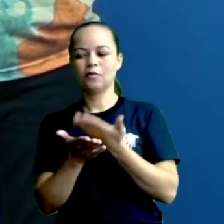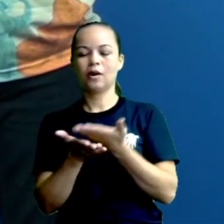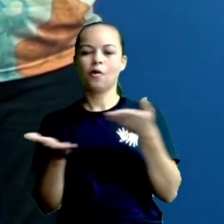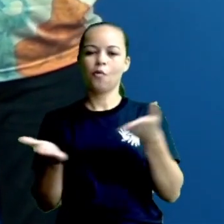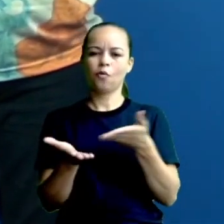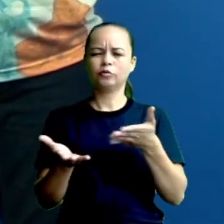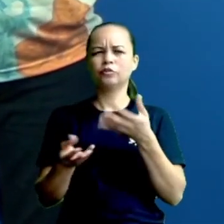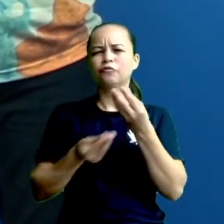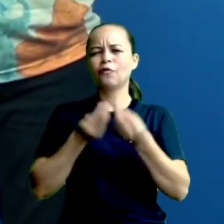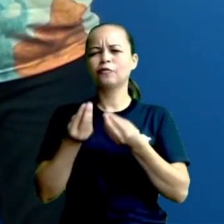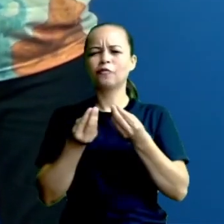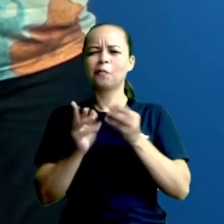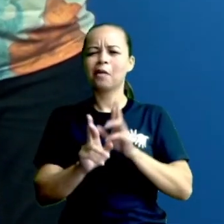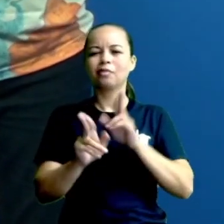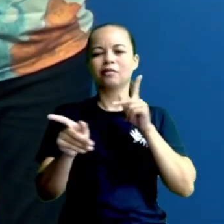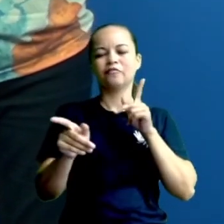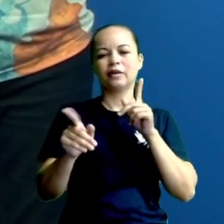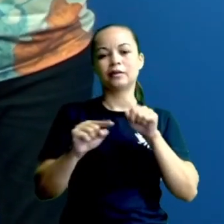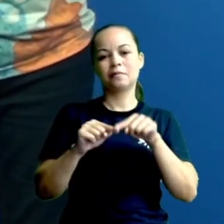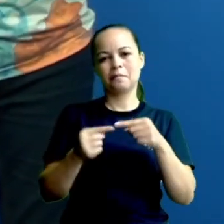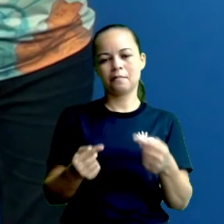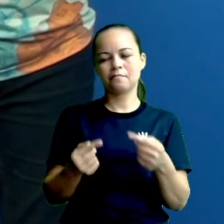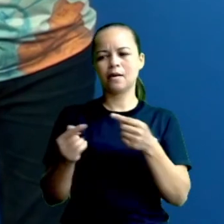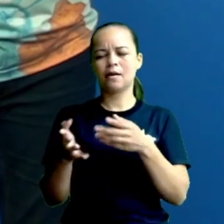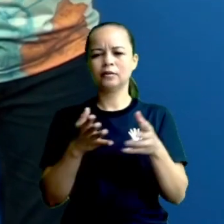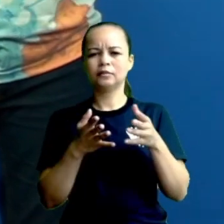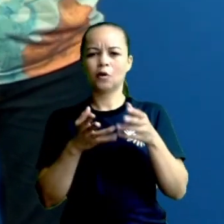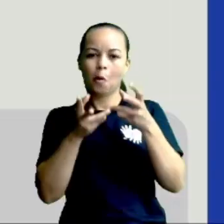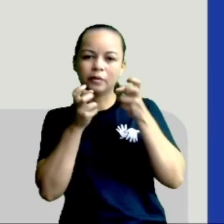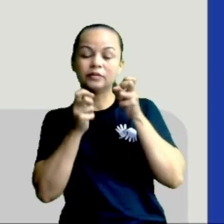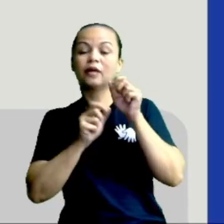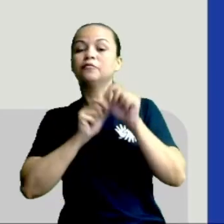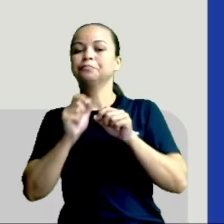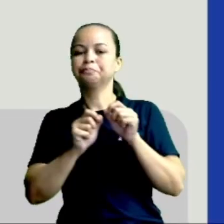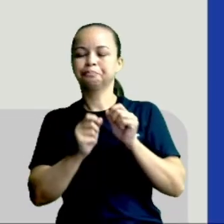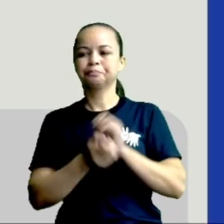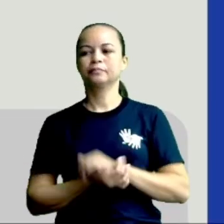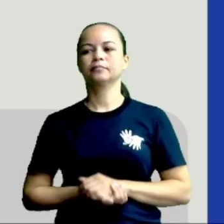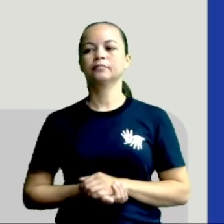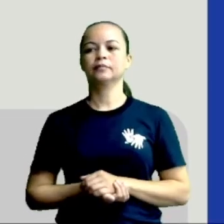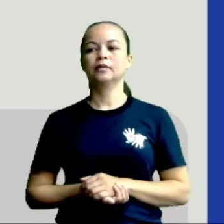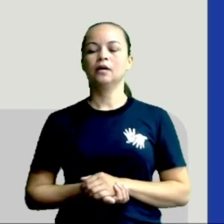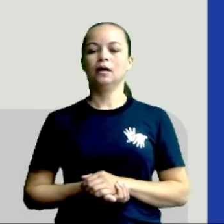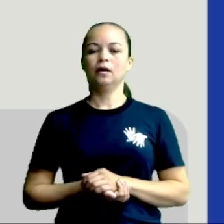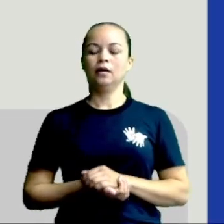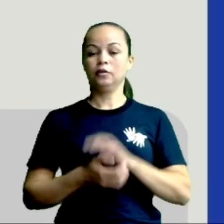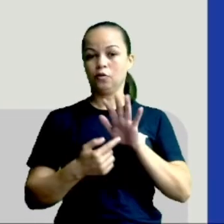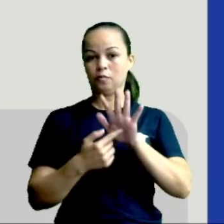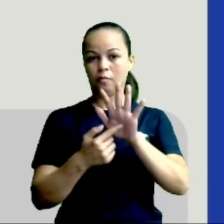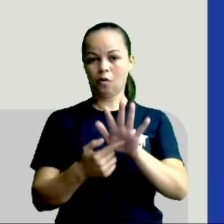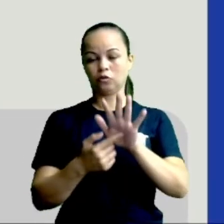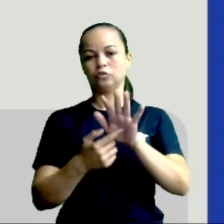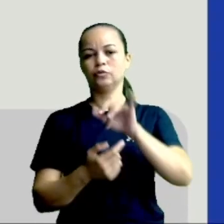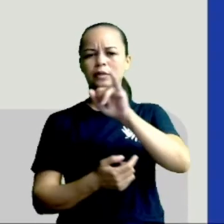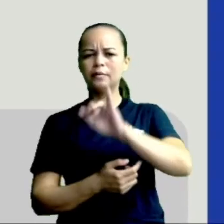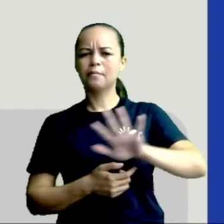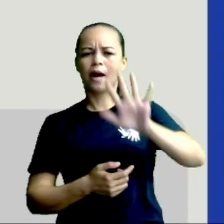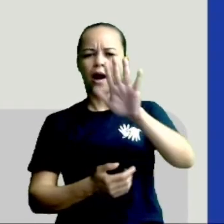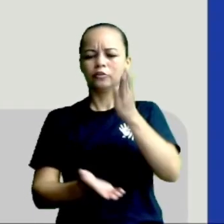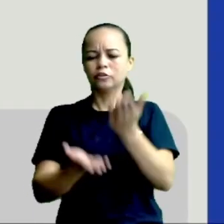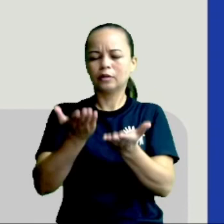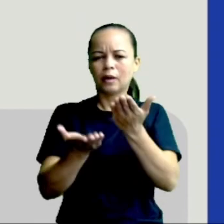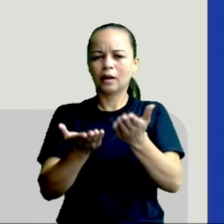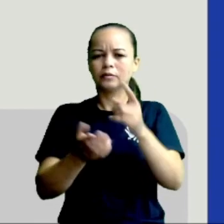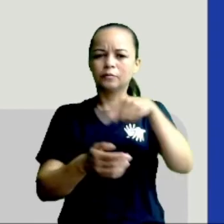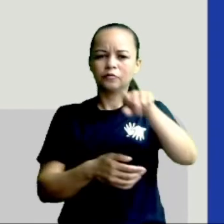foi de uma forma assim diferente mais Observe o seguinte aqui eu trouxe imagens a balança para que